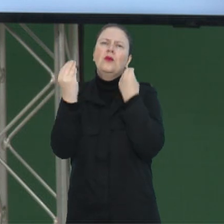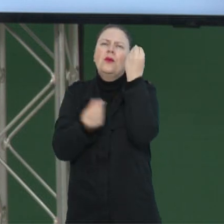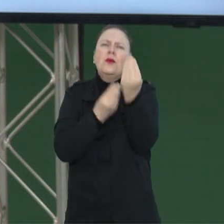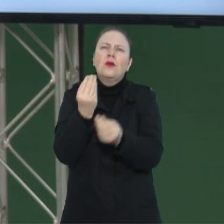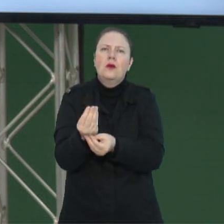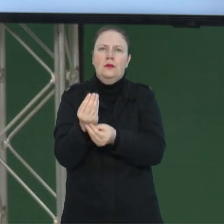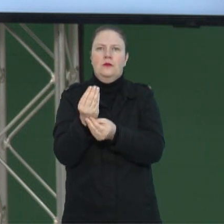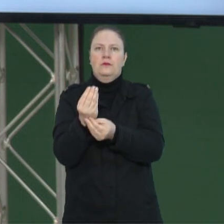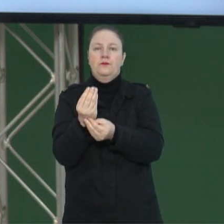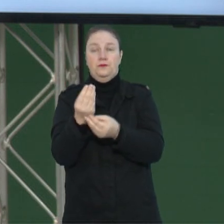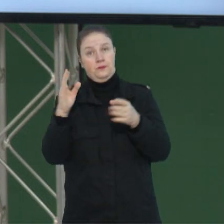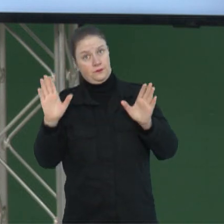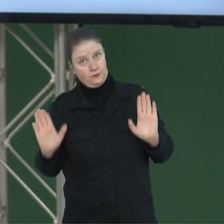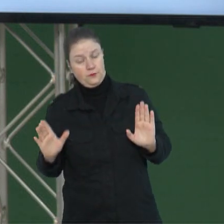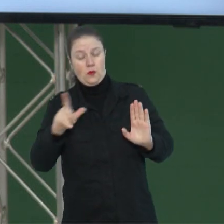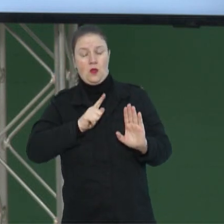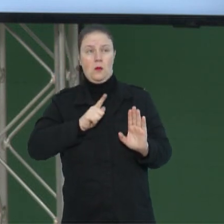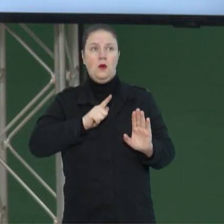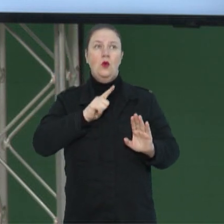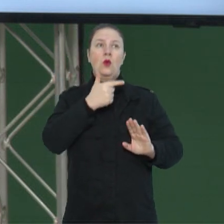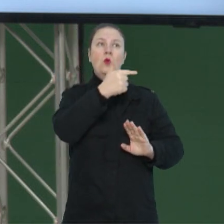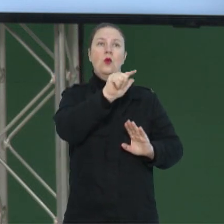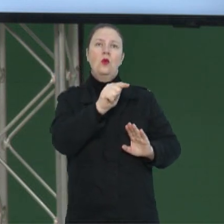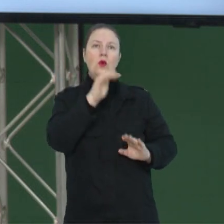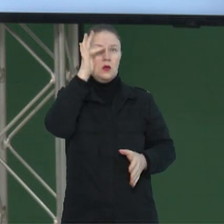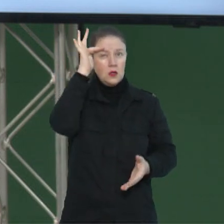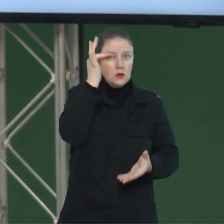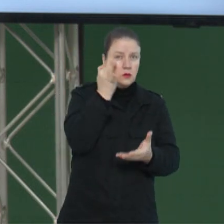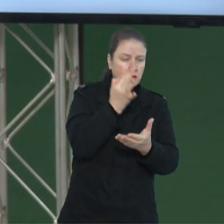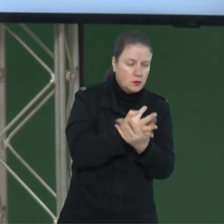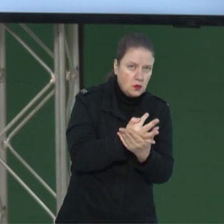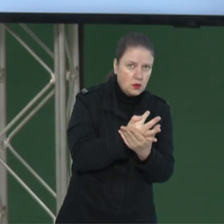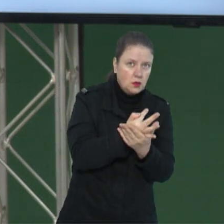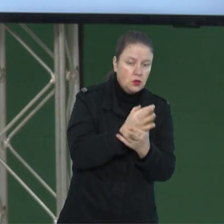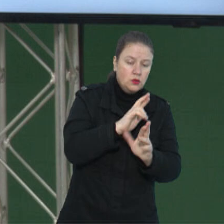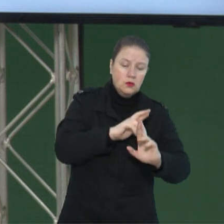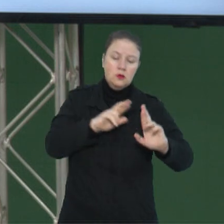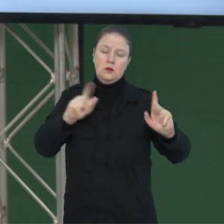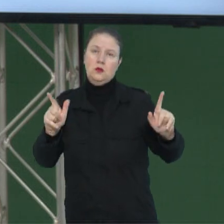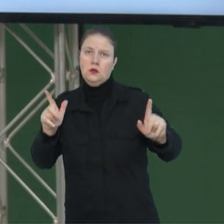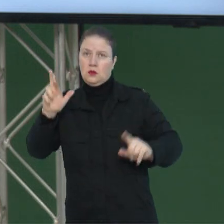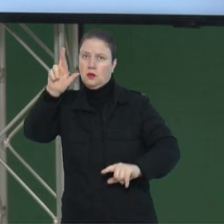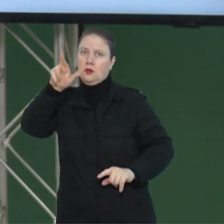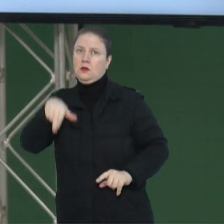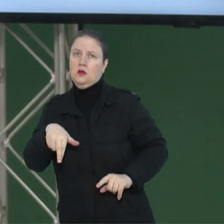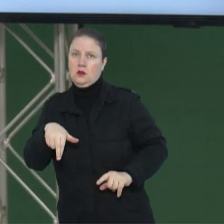razão. De que agora os pensadores cristãos deveriam ter uma outra visão do mundo e não se apoiar